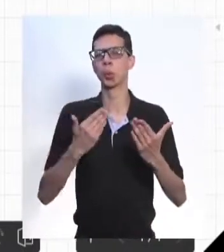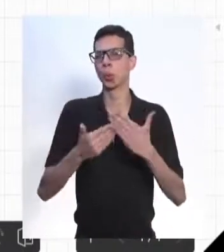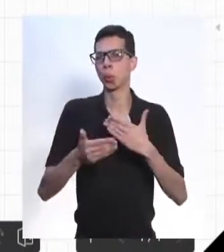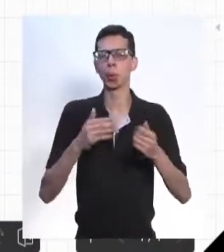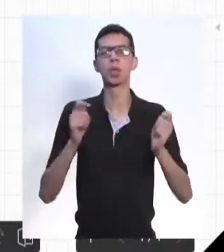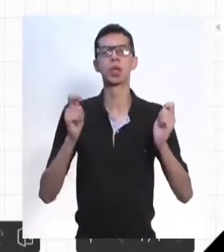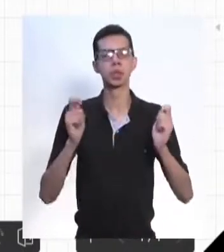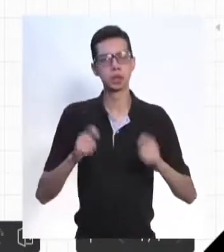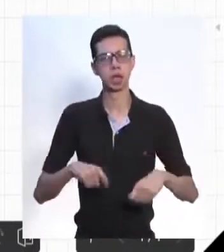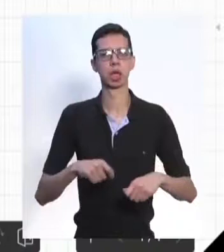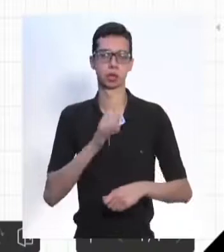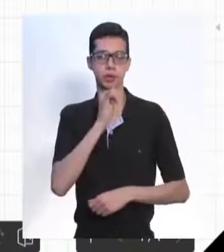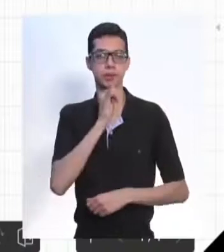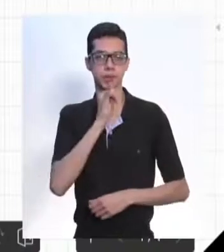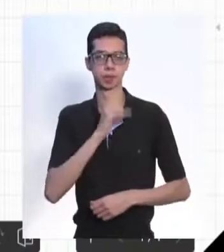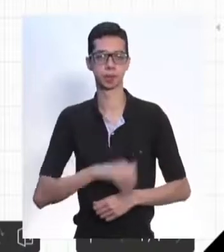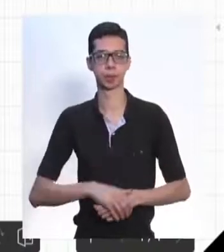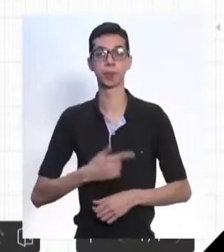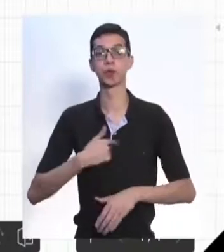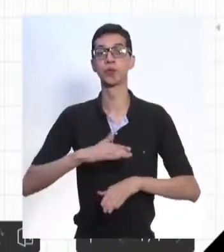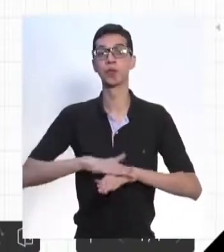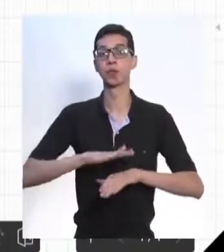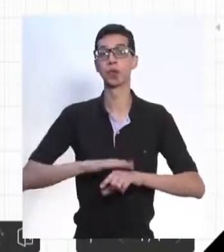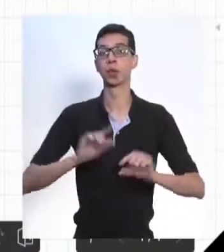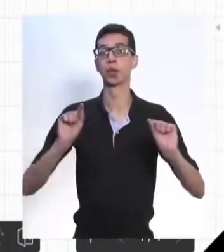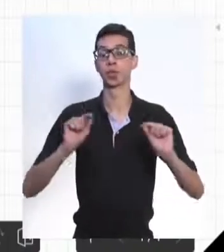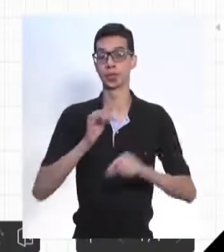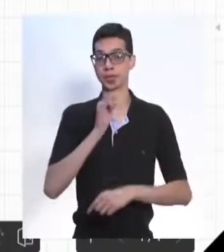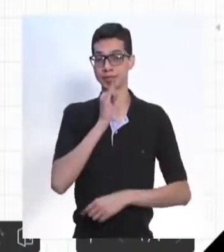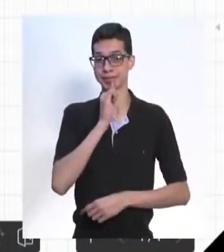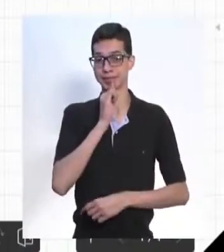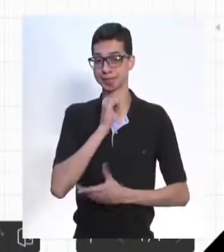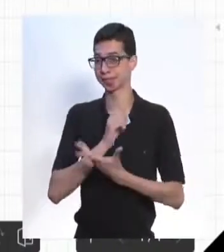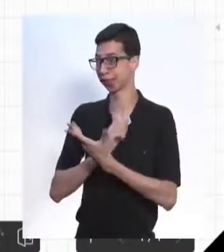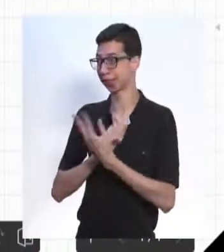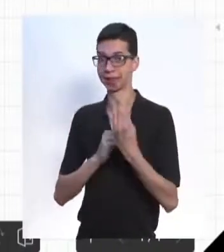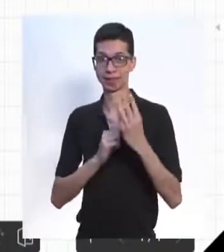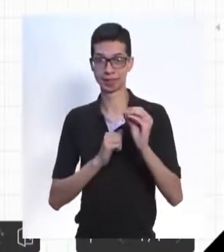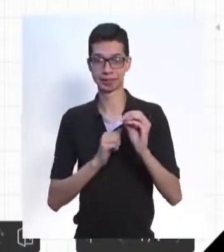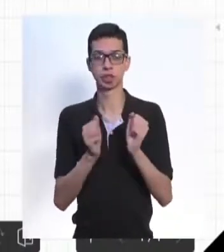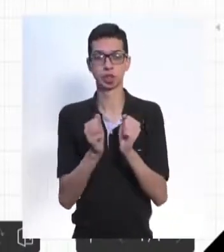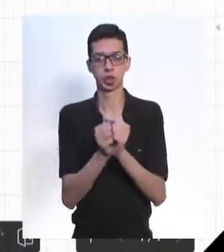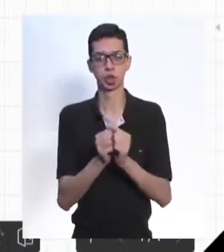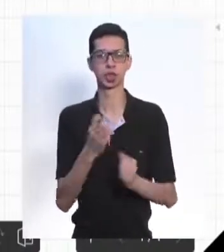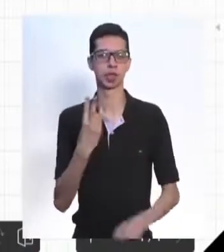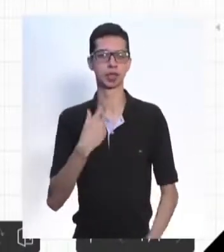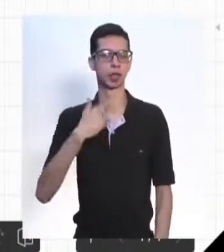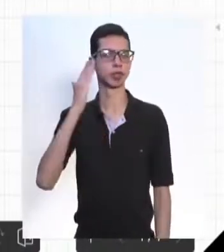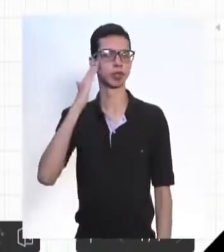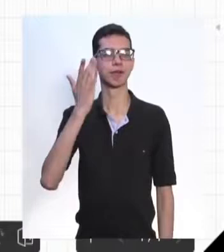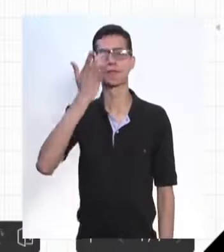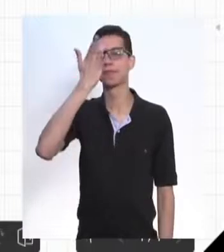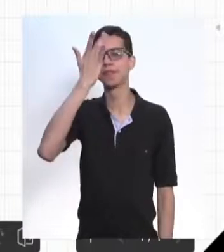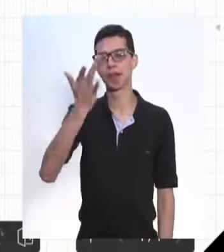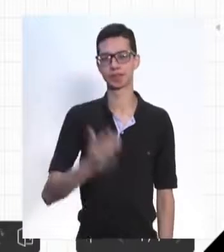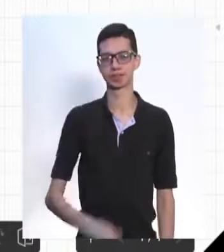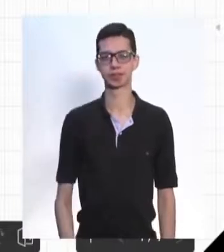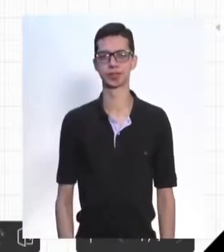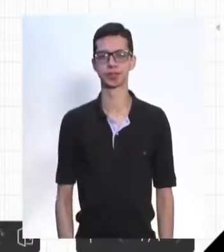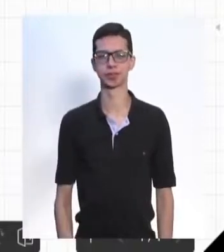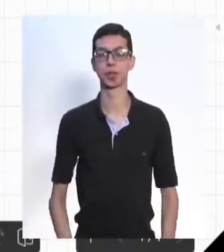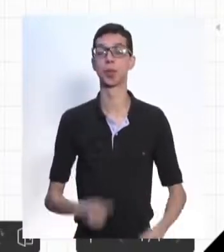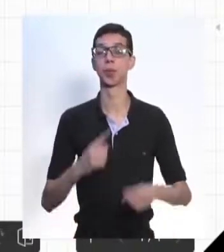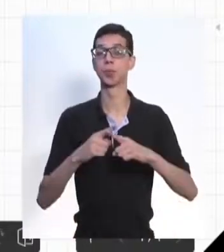qualquer outra definição. Então, o que eu vou fazer? O 30 com 3, porque é mais fácil. Ó. Eu sei que aqui, no caso, é